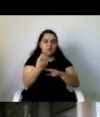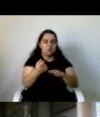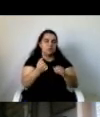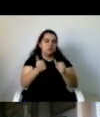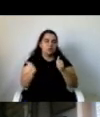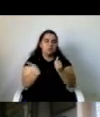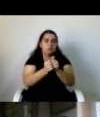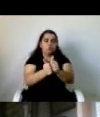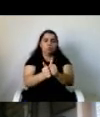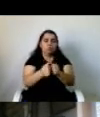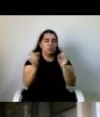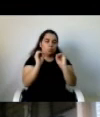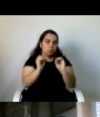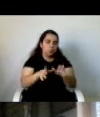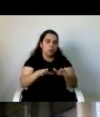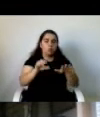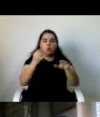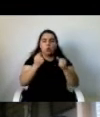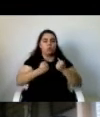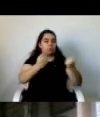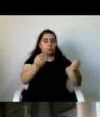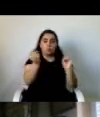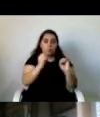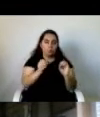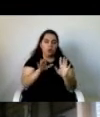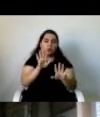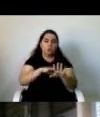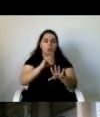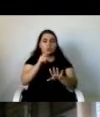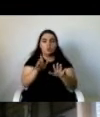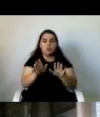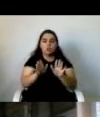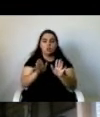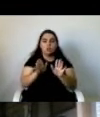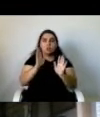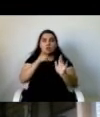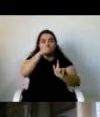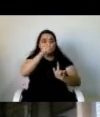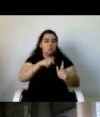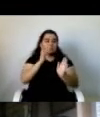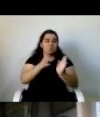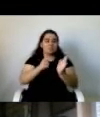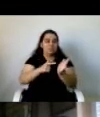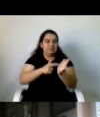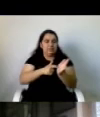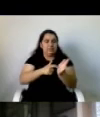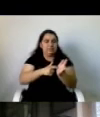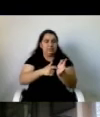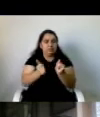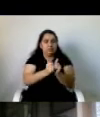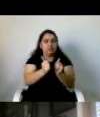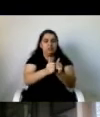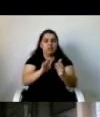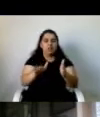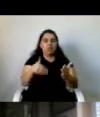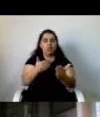transporte, cria aqui umas e cria dependências e para além disso gera frustrações, porque este é